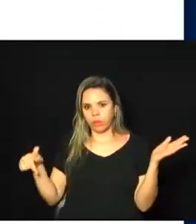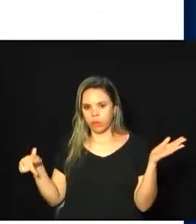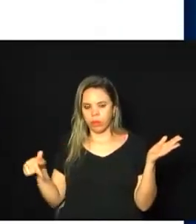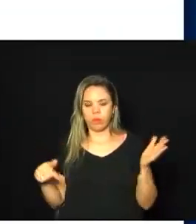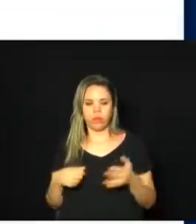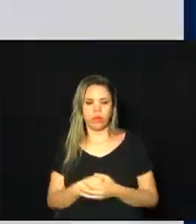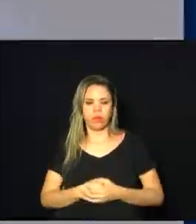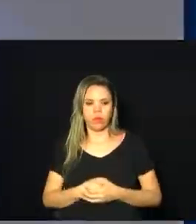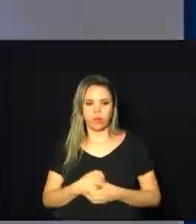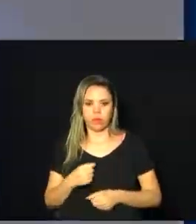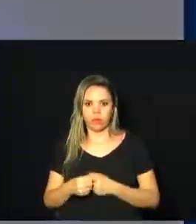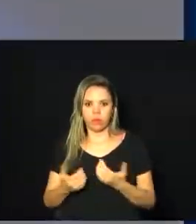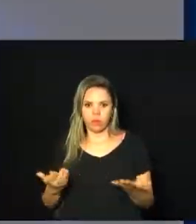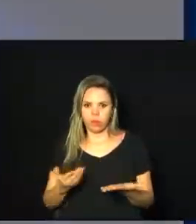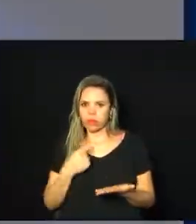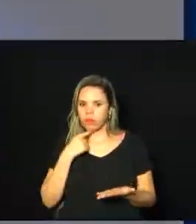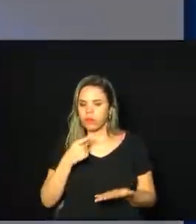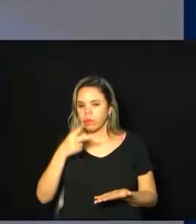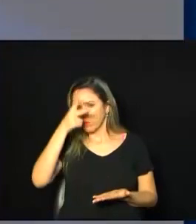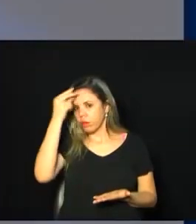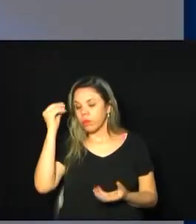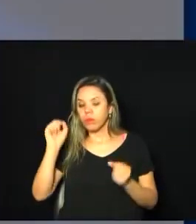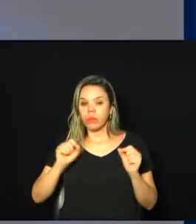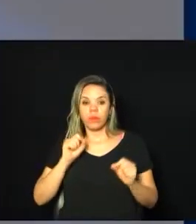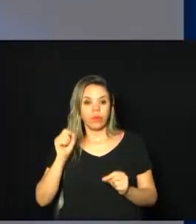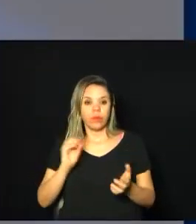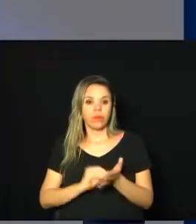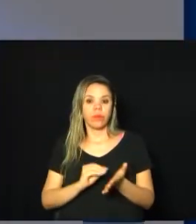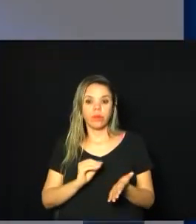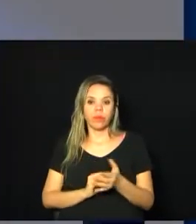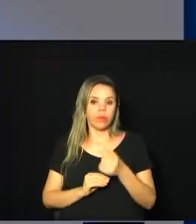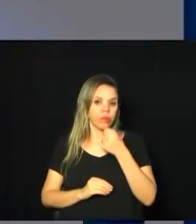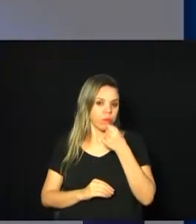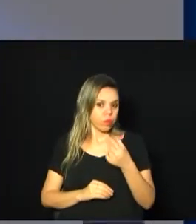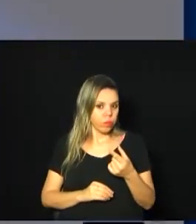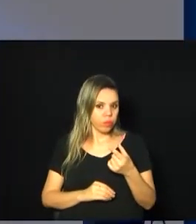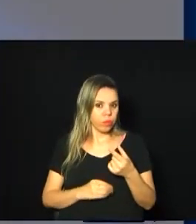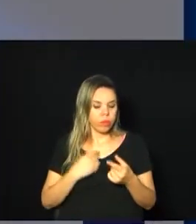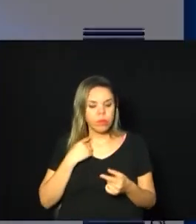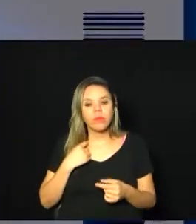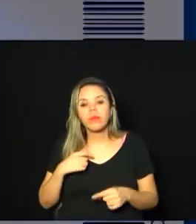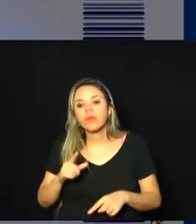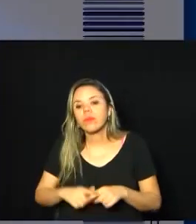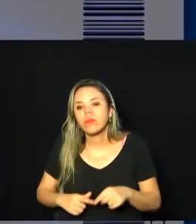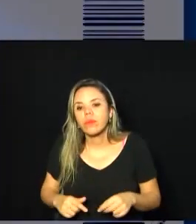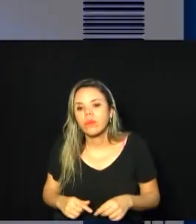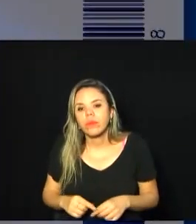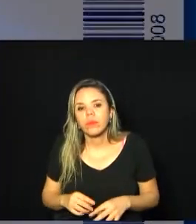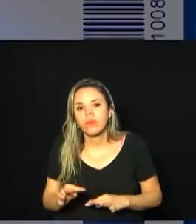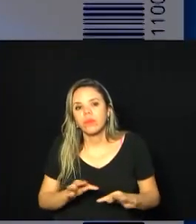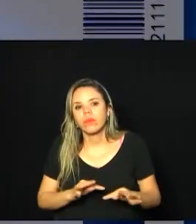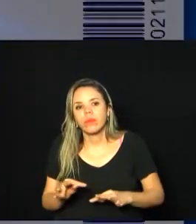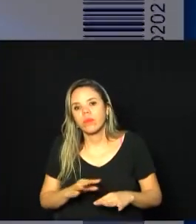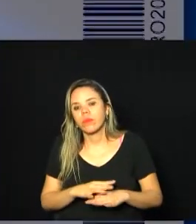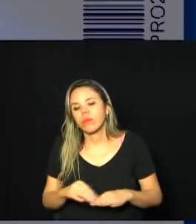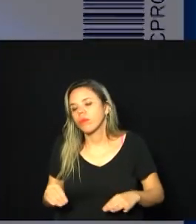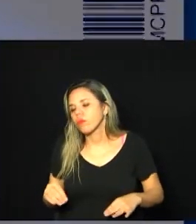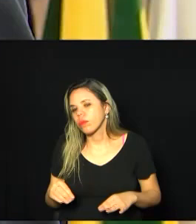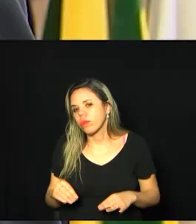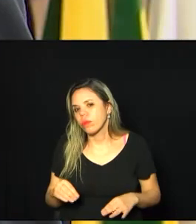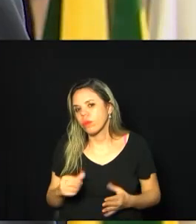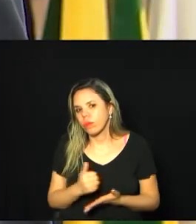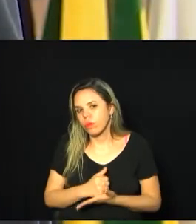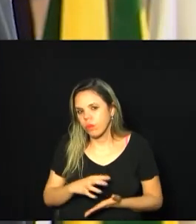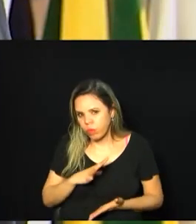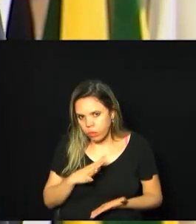1717 deste ano, que questiona a Prefeitura a falta de medicamentos e insumos para curativos nas farmácias do